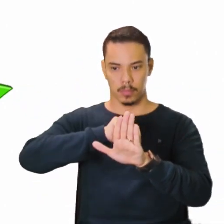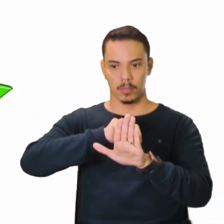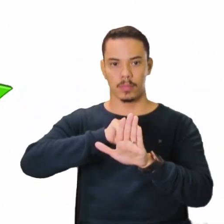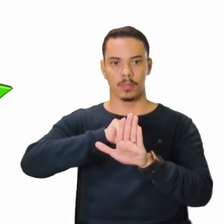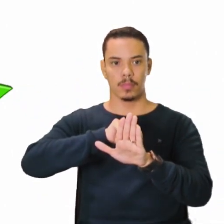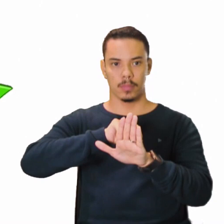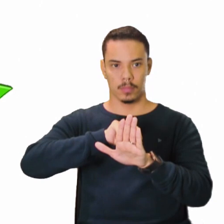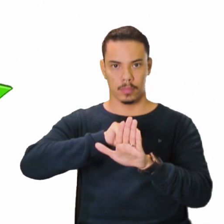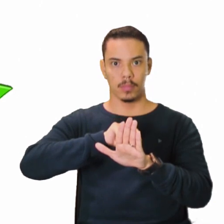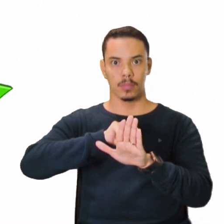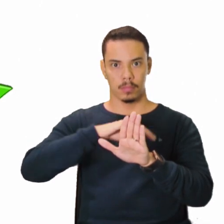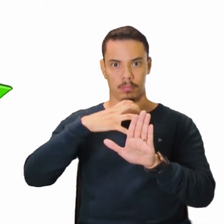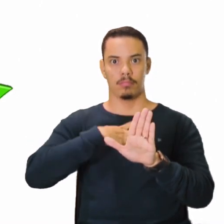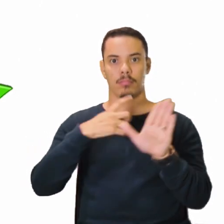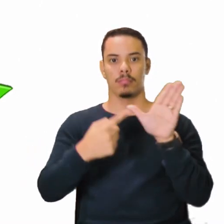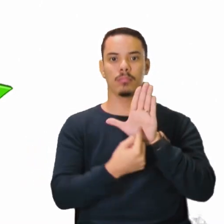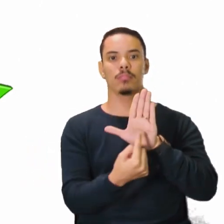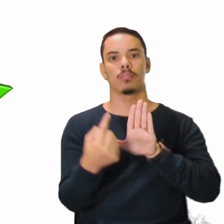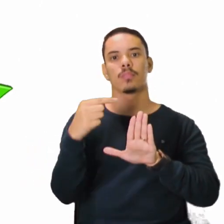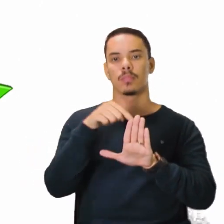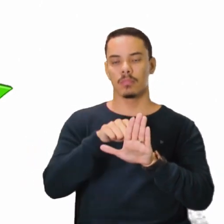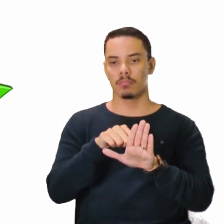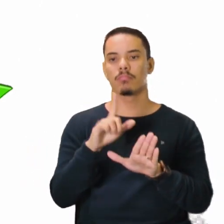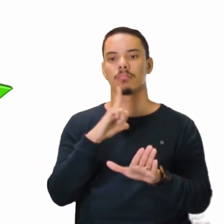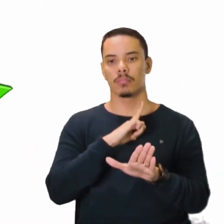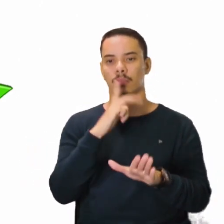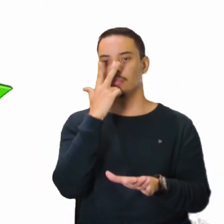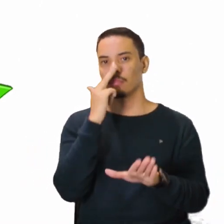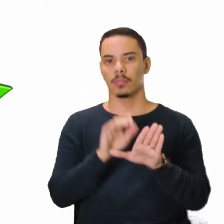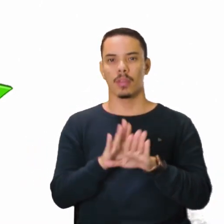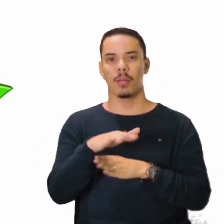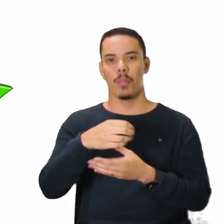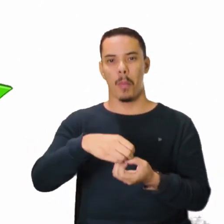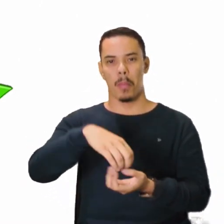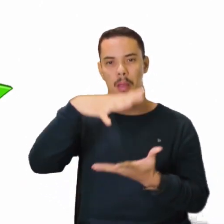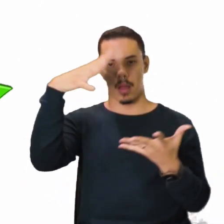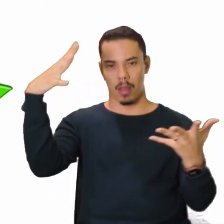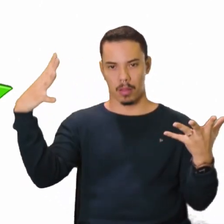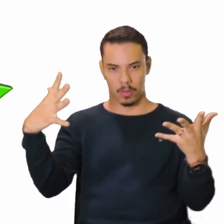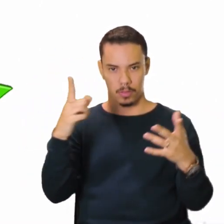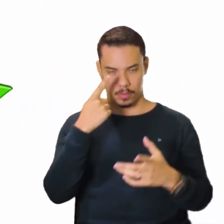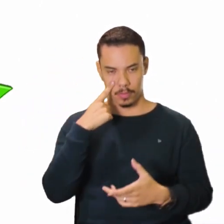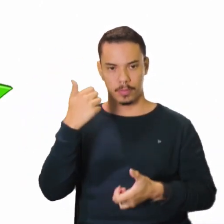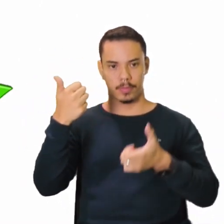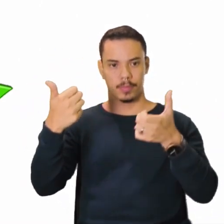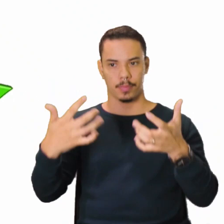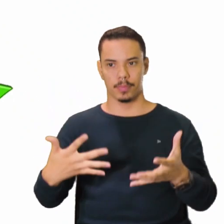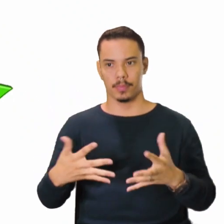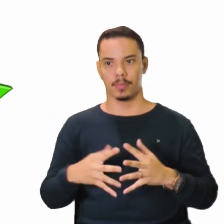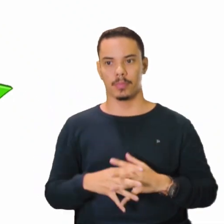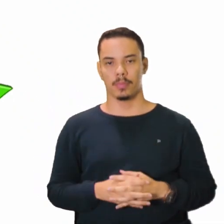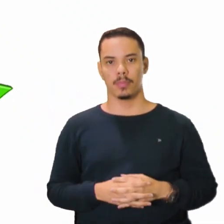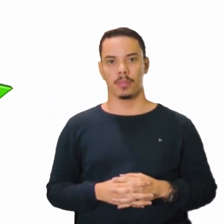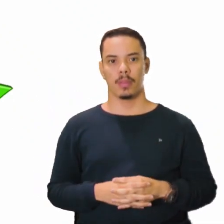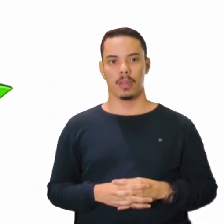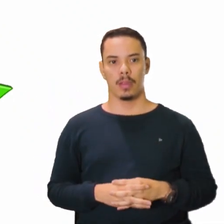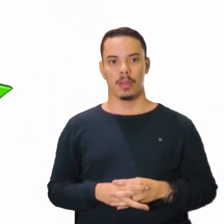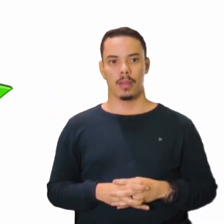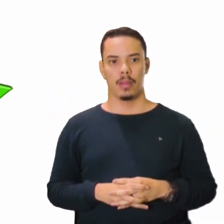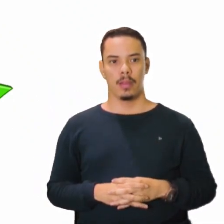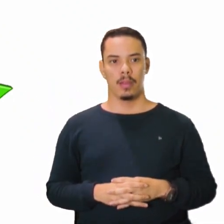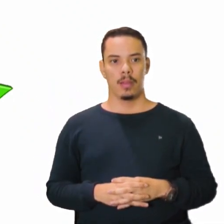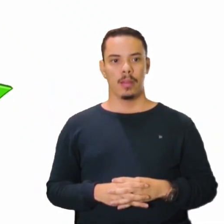tá bom? Ah, tem aí essa quase que um passe de mágica, vamos falar assim, né? Vamos ver aí, tome nota, vamos